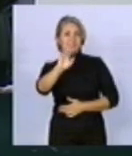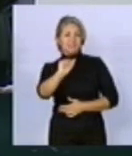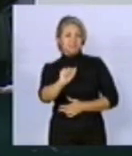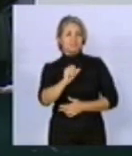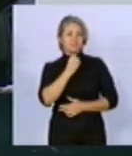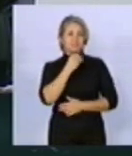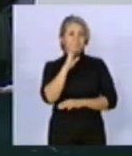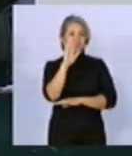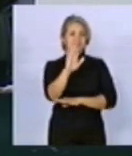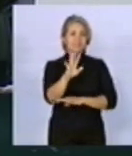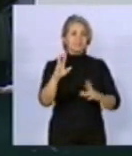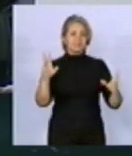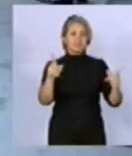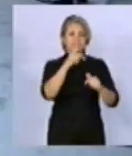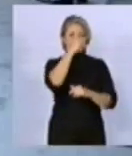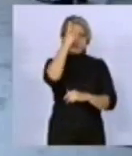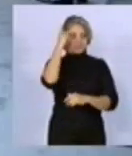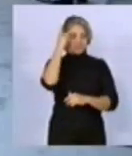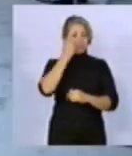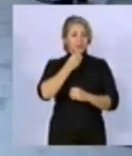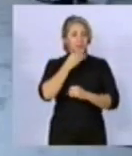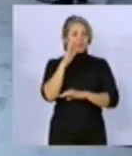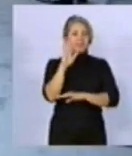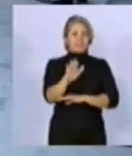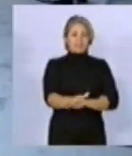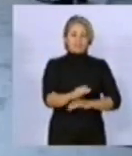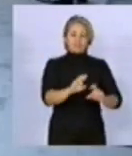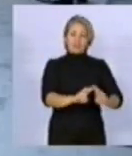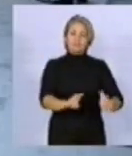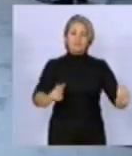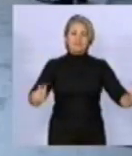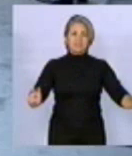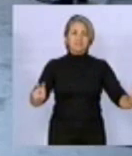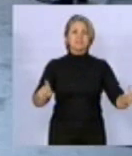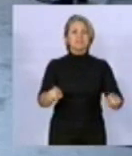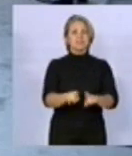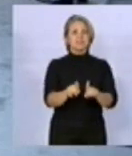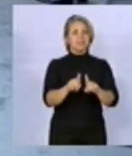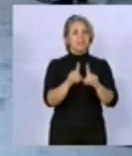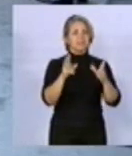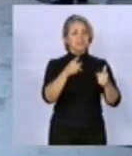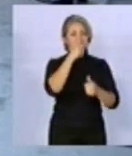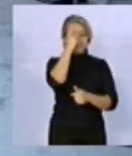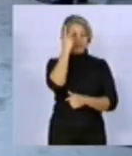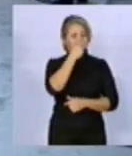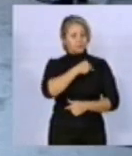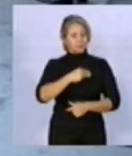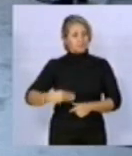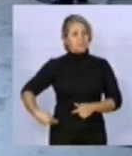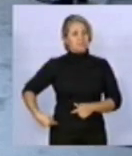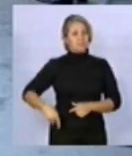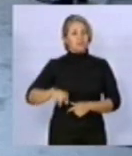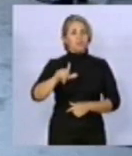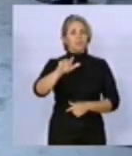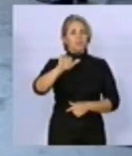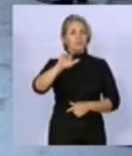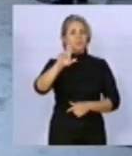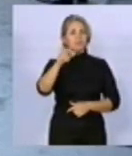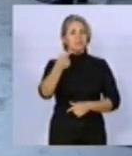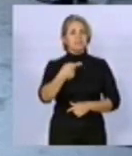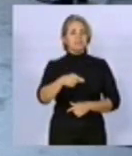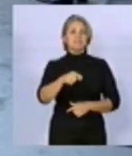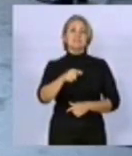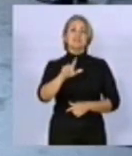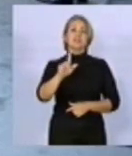todos os presentes boa tarde à mesa excelentíssimo senhor ministro luiz fux meu nome é paulo junqueira sou